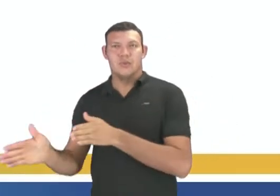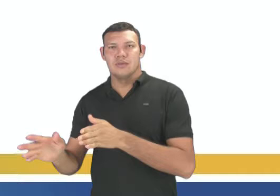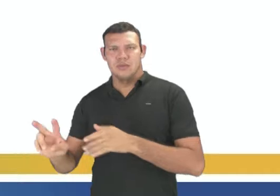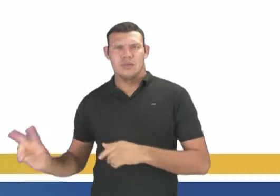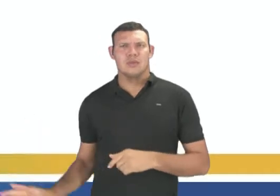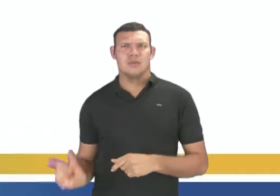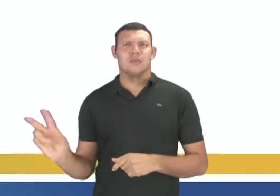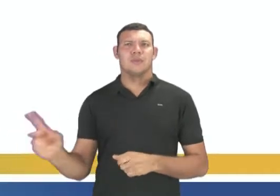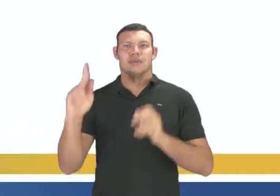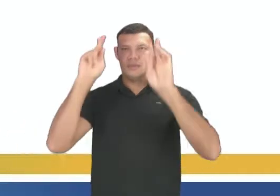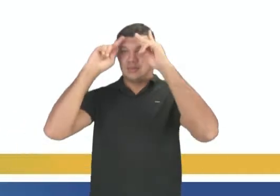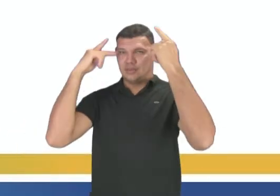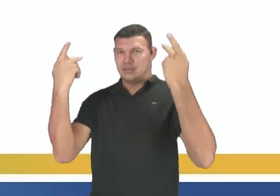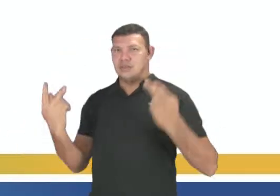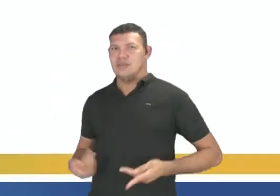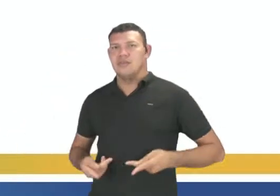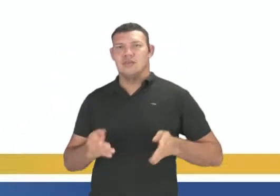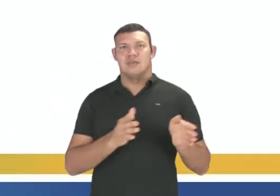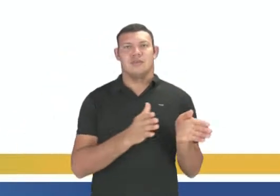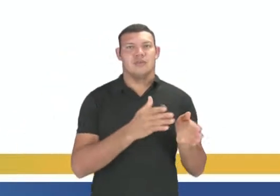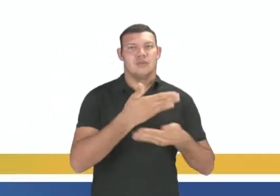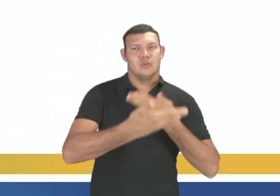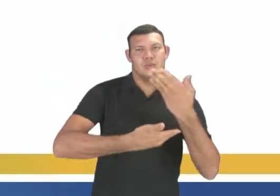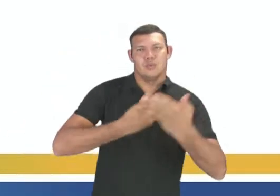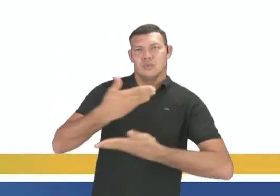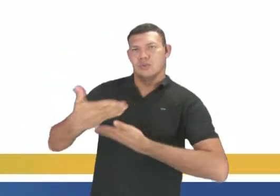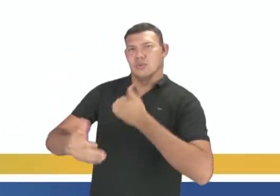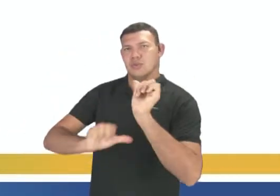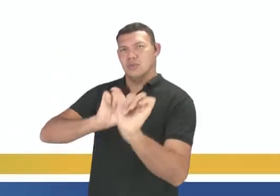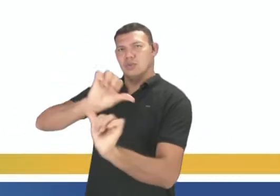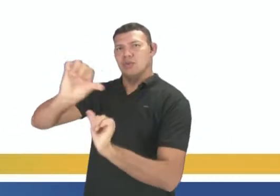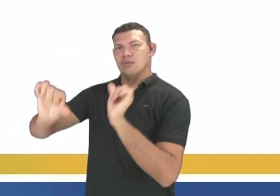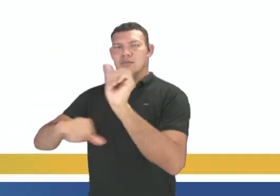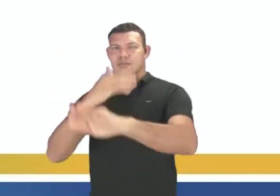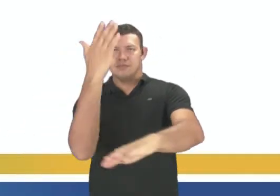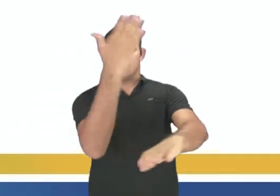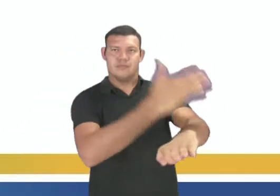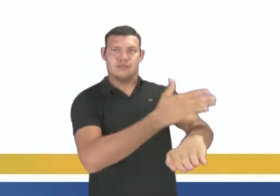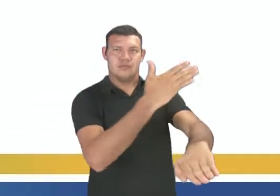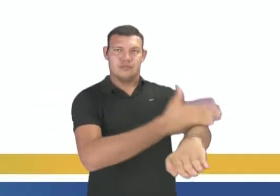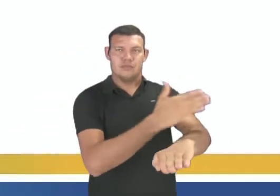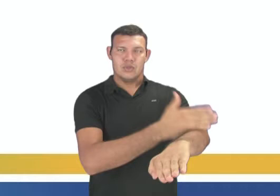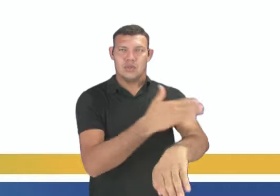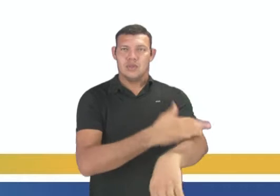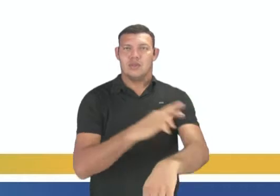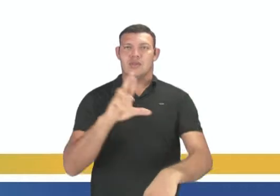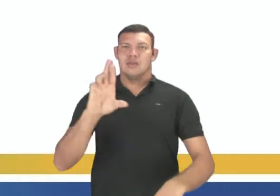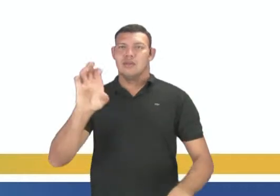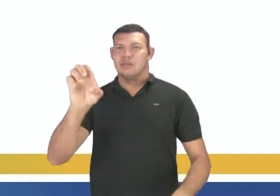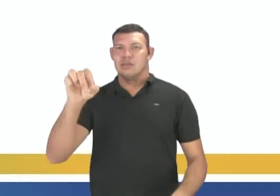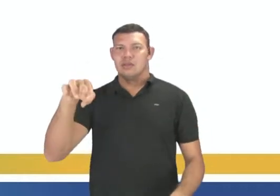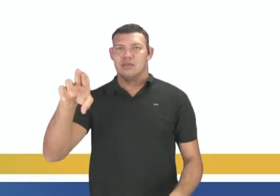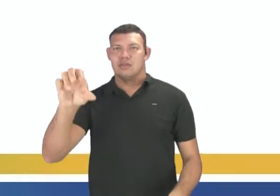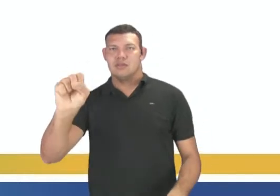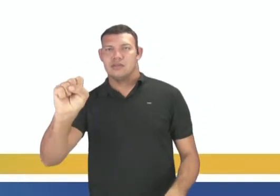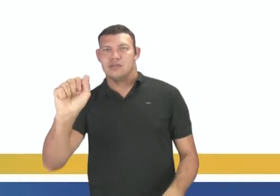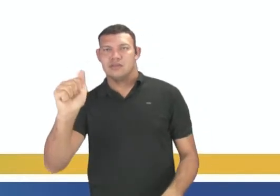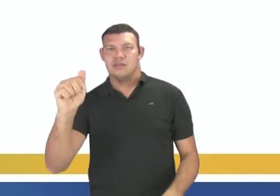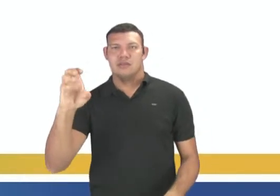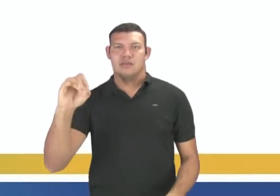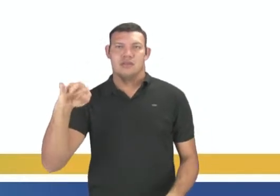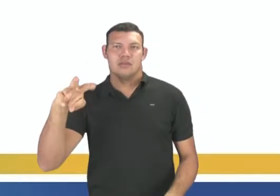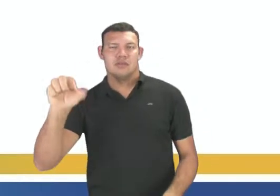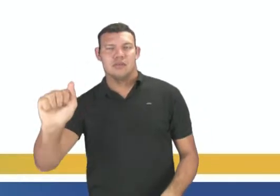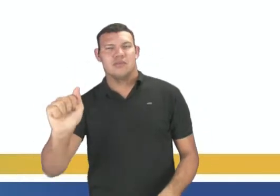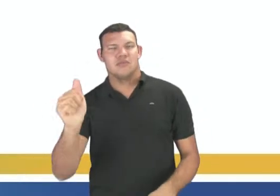ser humano, uma época de transição que ocorreu entre a Idade Média e o Renascimento, marcando a história. O período é